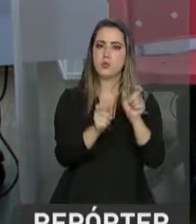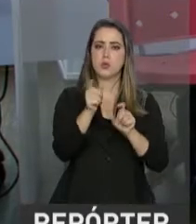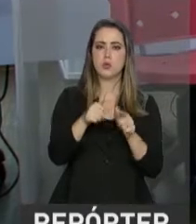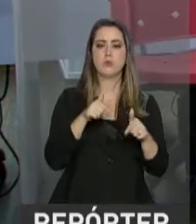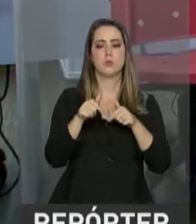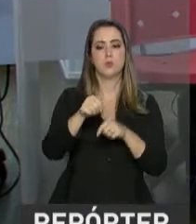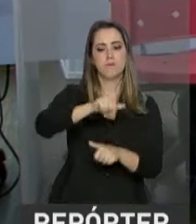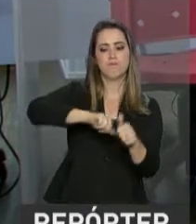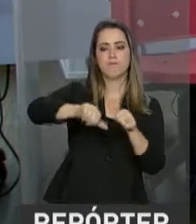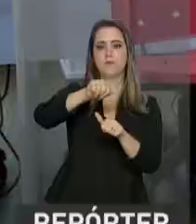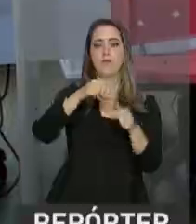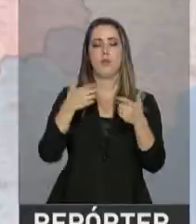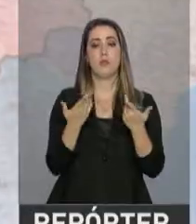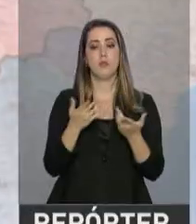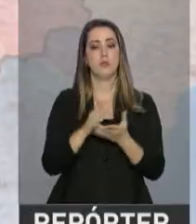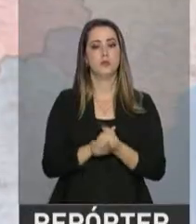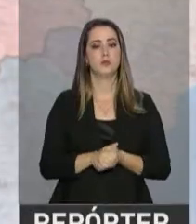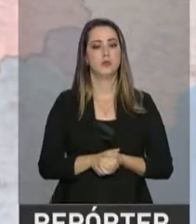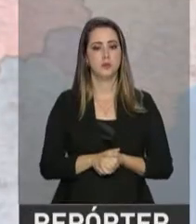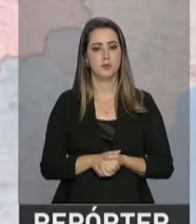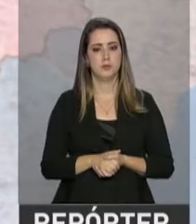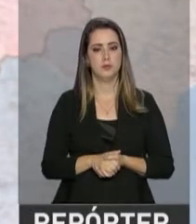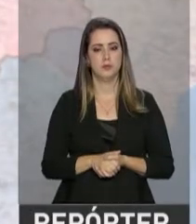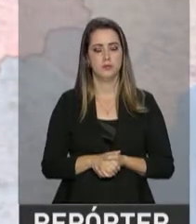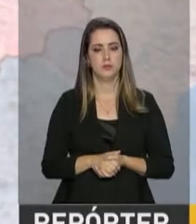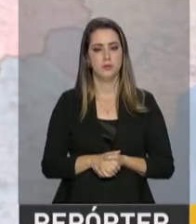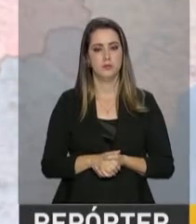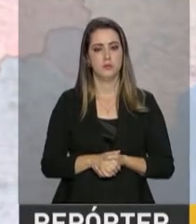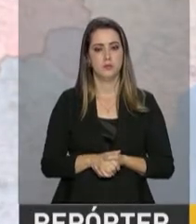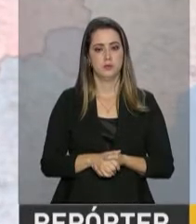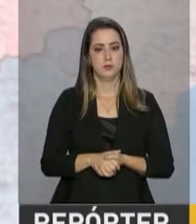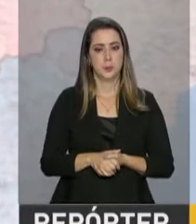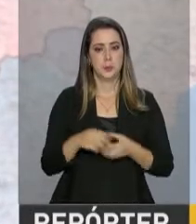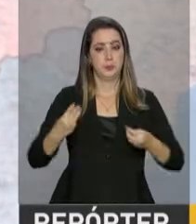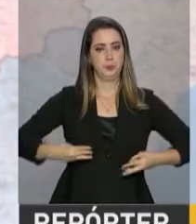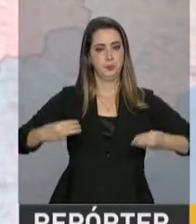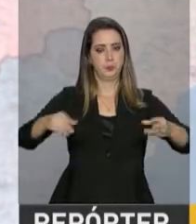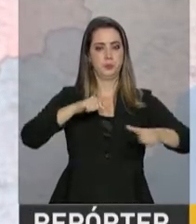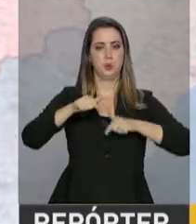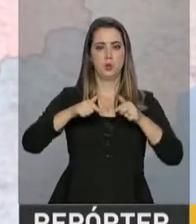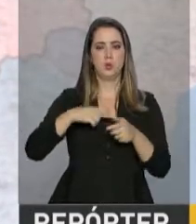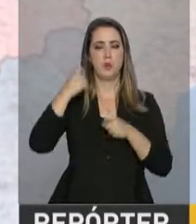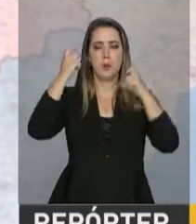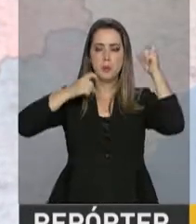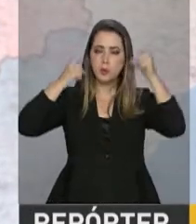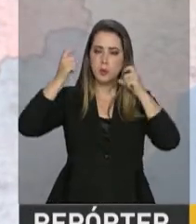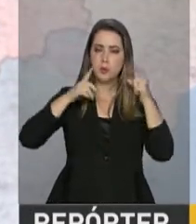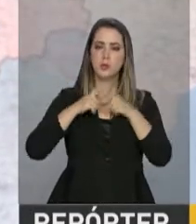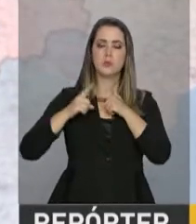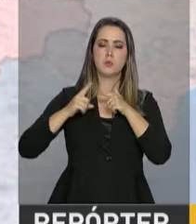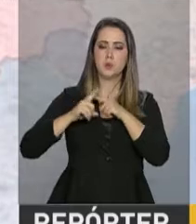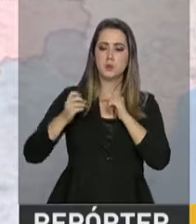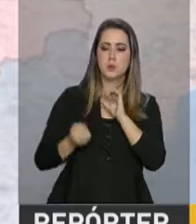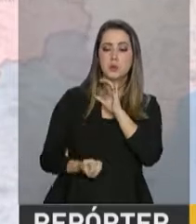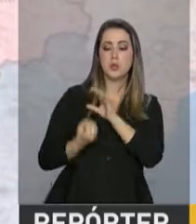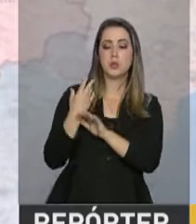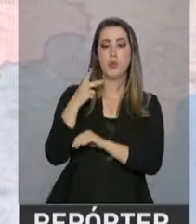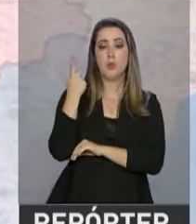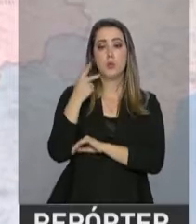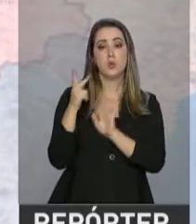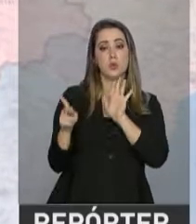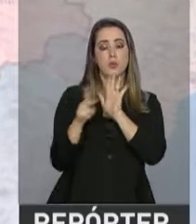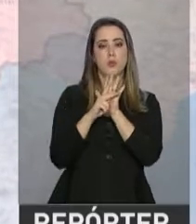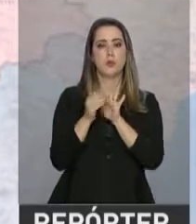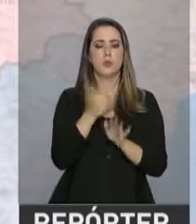qualificação do trabalhador o ministério do trabalho muito preocupado com com esta situação criou é uma política pública